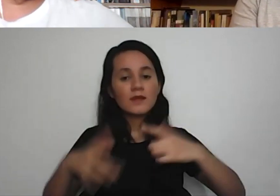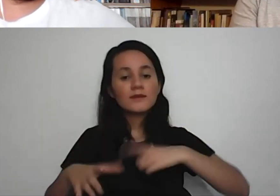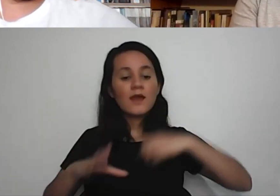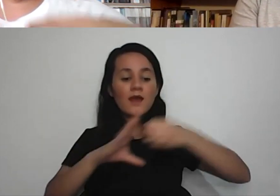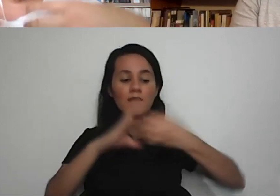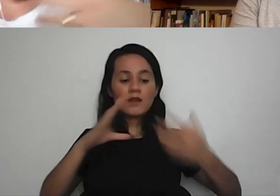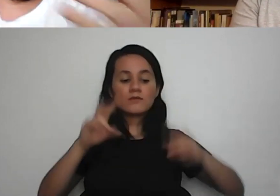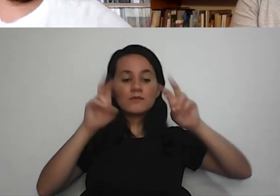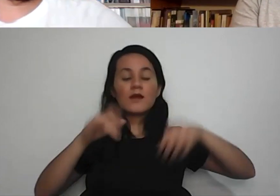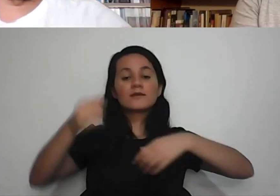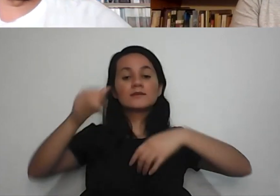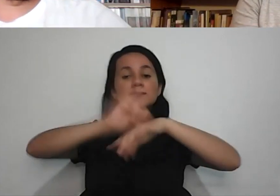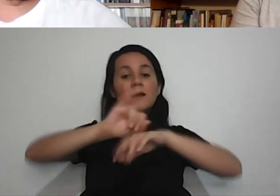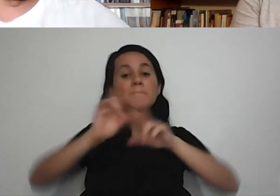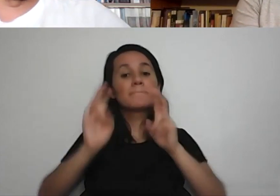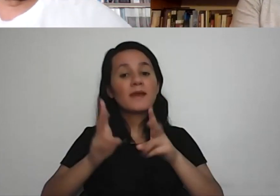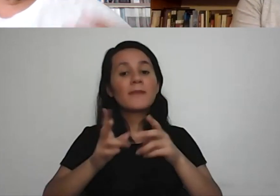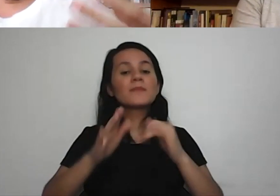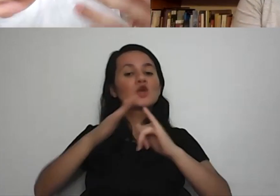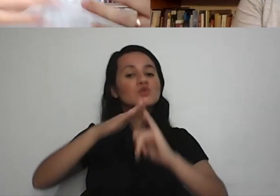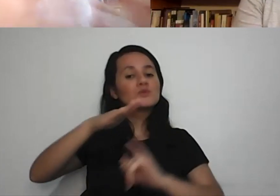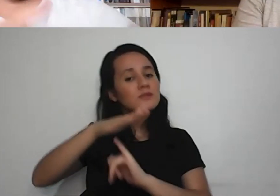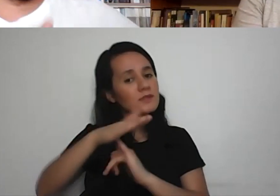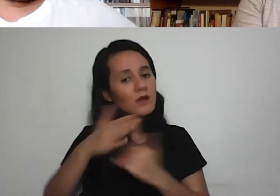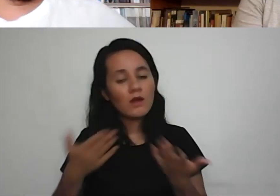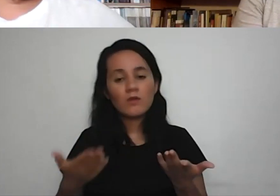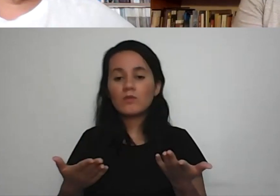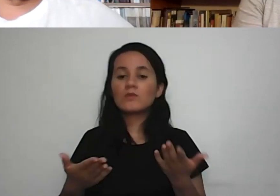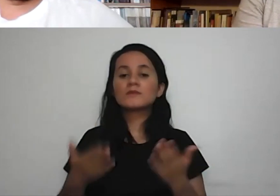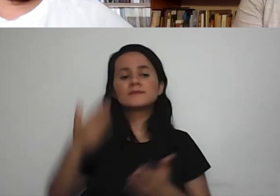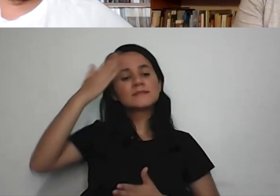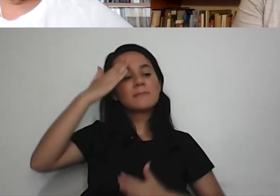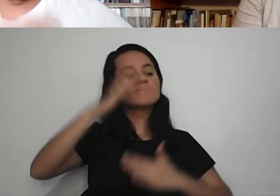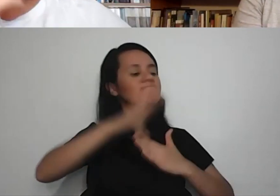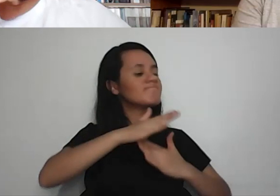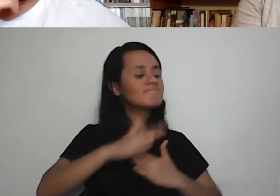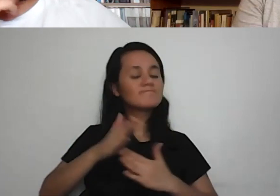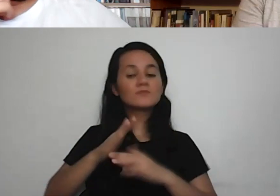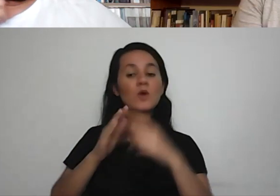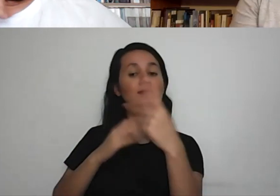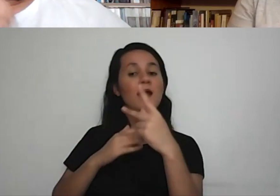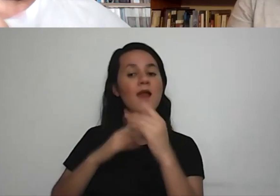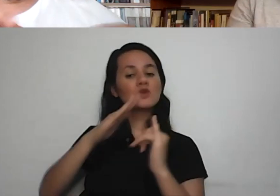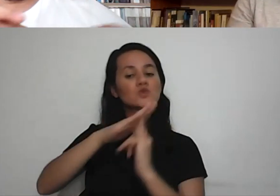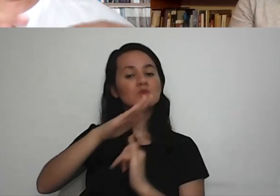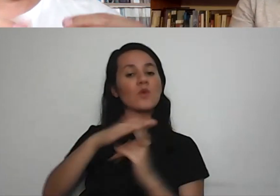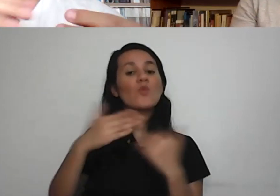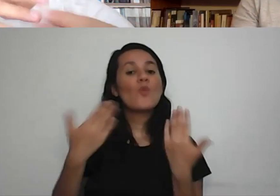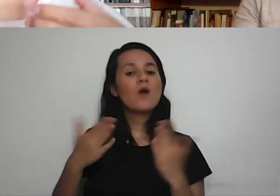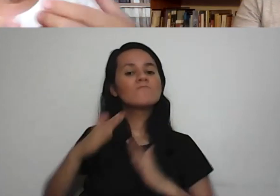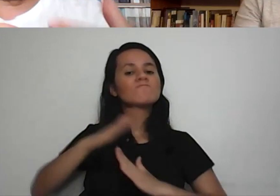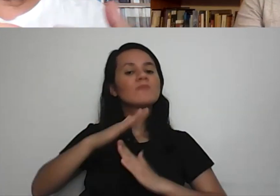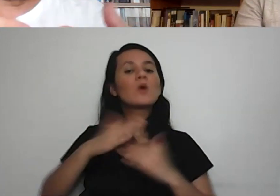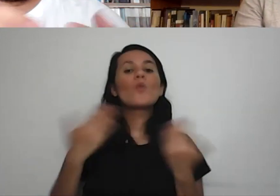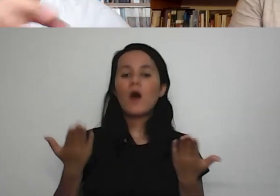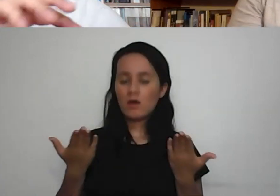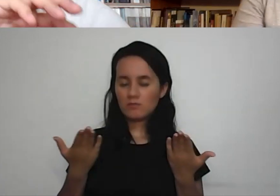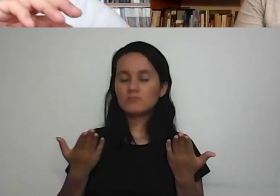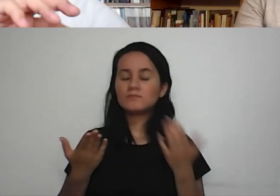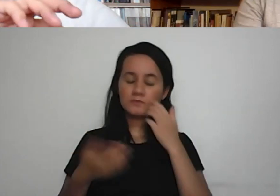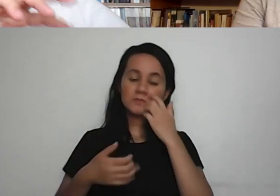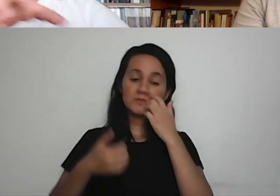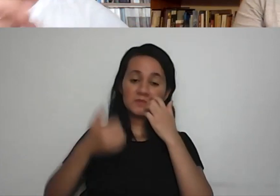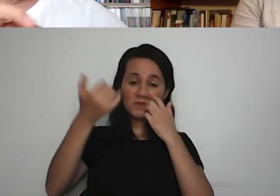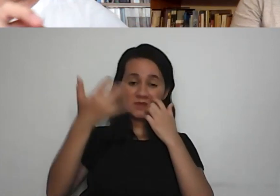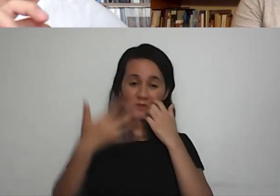daquela cidade, daquela instituição. Ele sabe as limitações daquela instituição, né? Então, essa inversão, né,